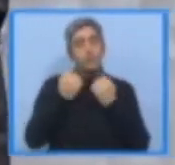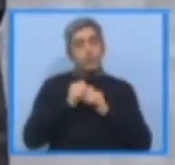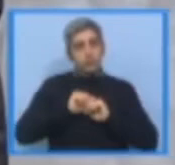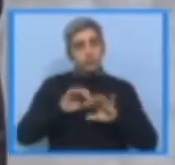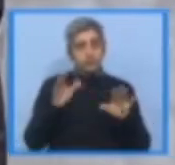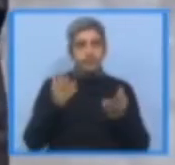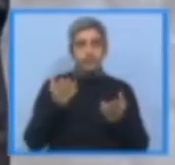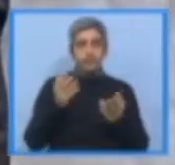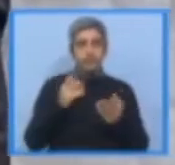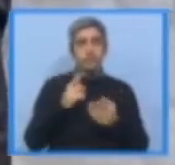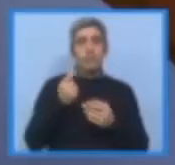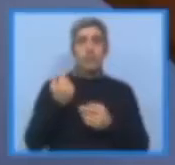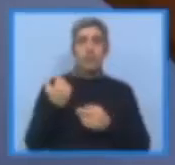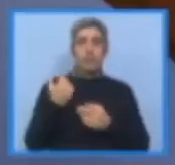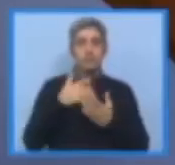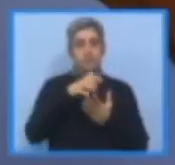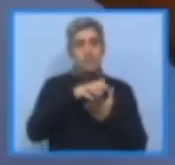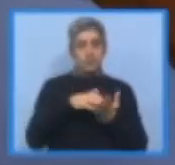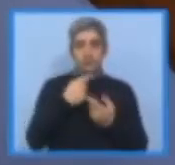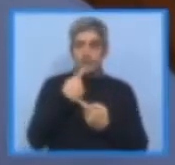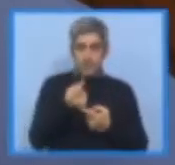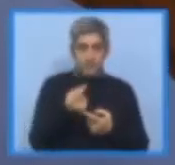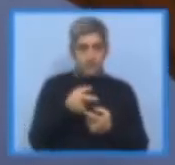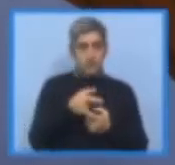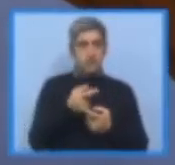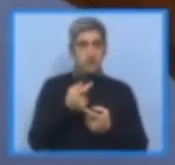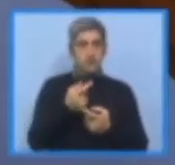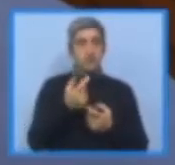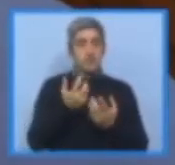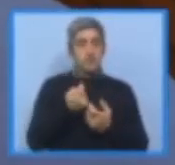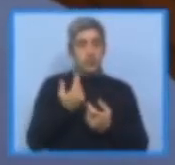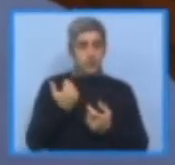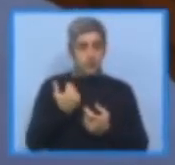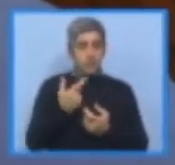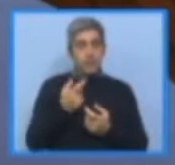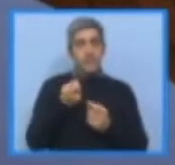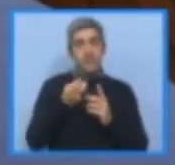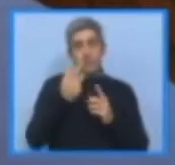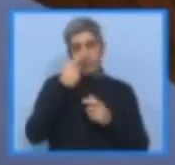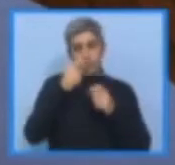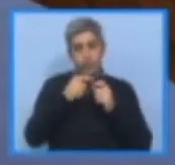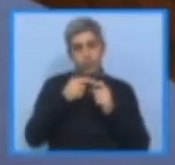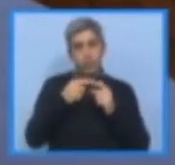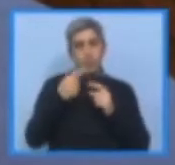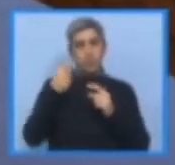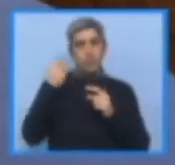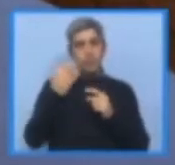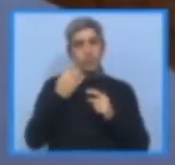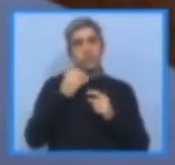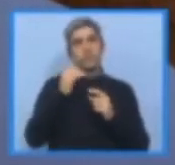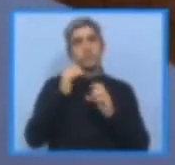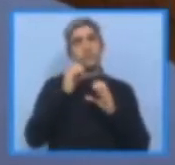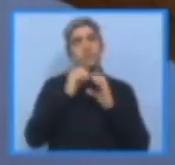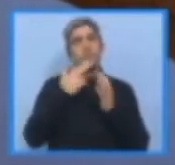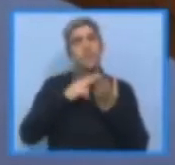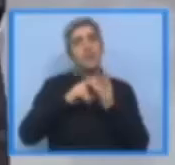está fresquinha, não é? Ainda a temos aqui fresquinha, Sim. O Papa diz que vários seus predecessores dedicaram a mensagem das comunicações sociais ao